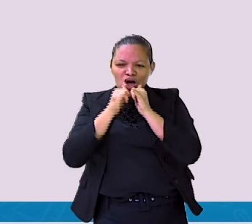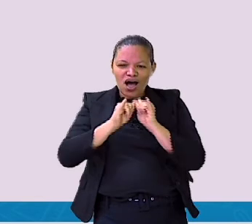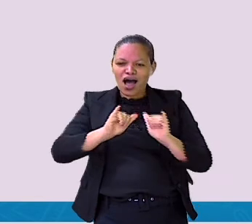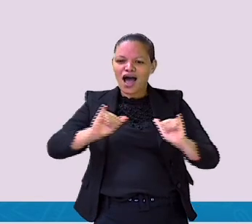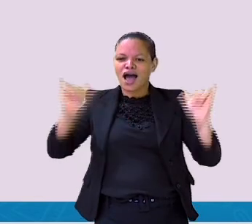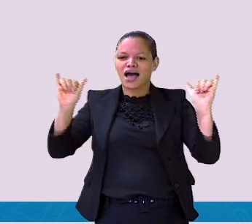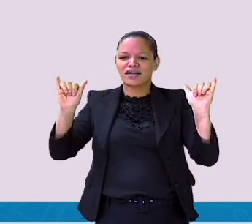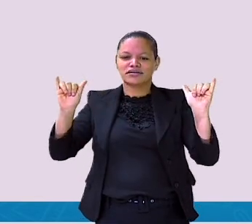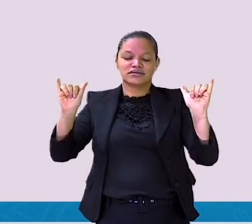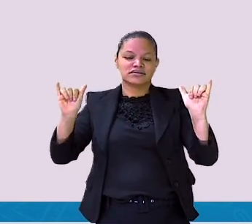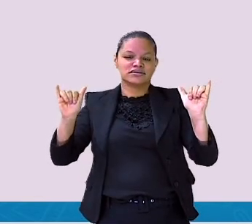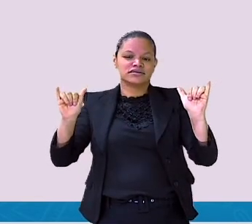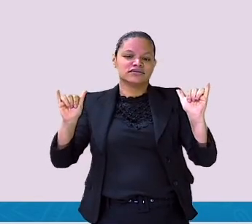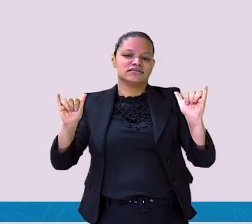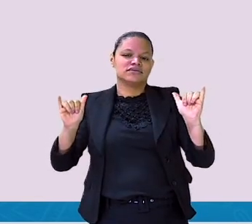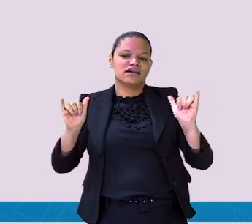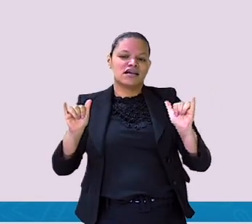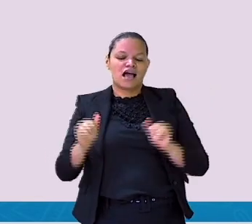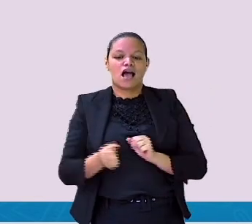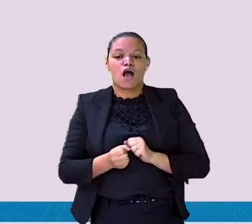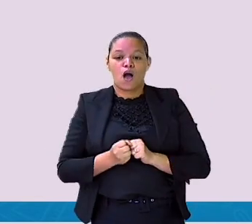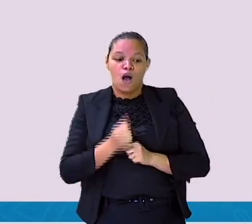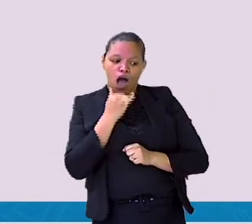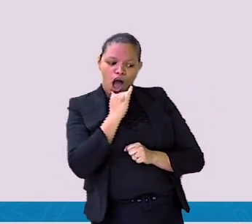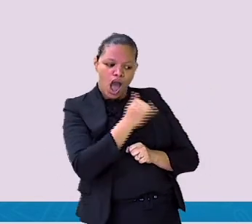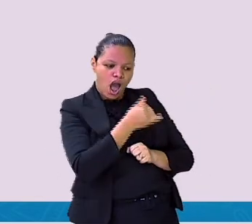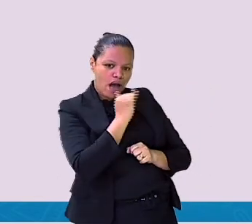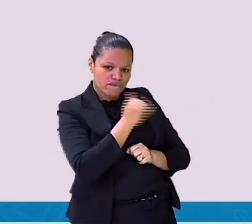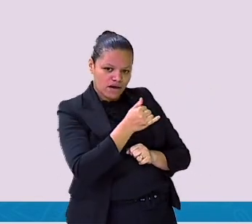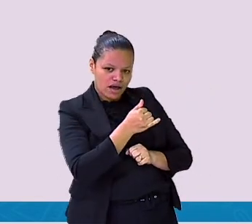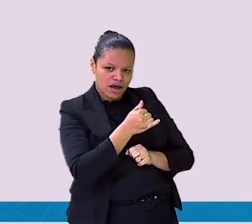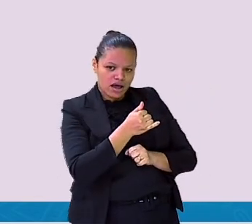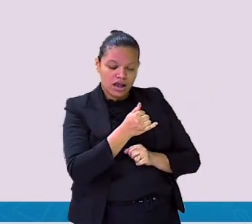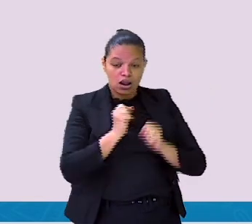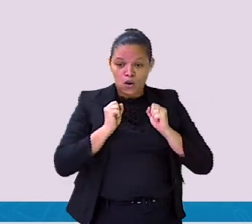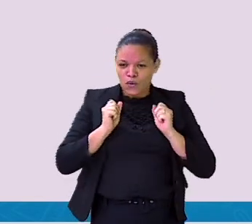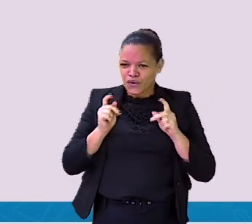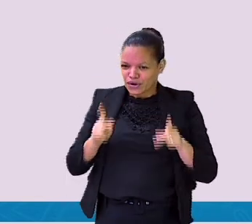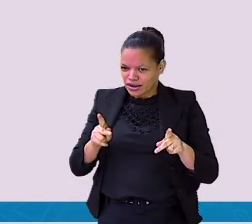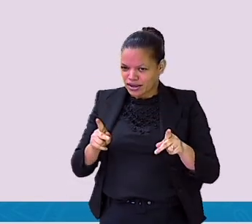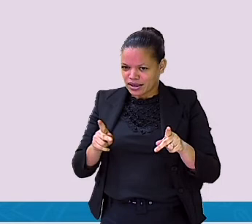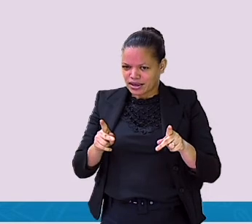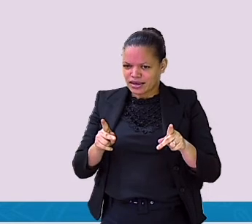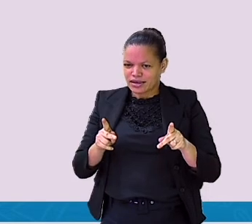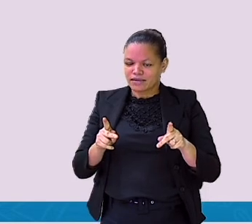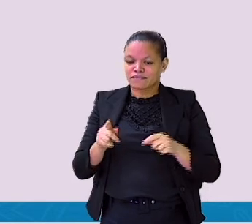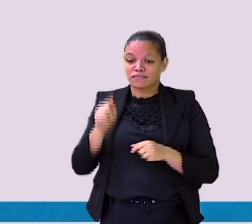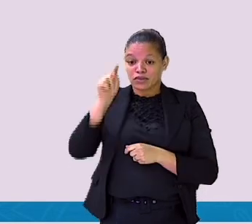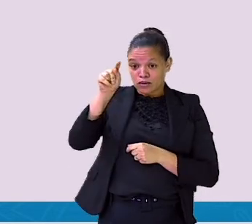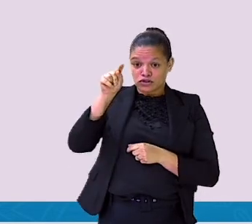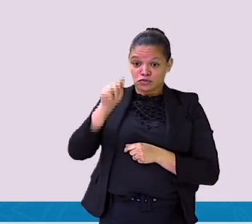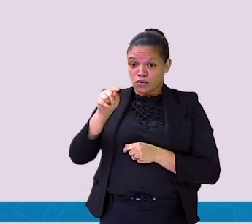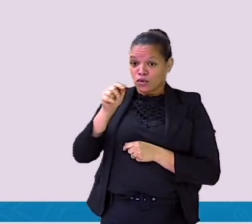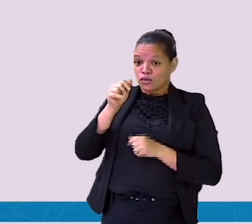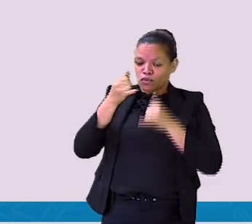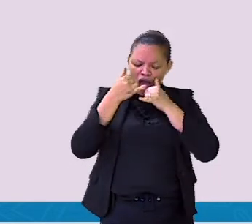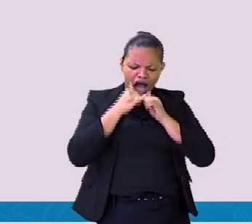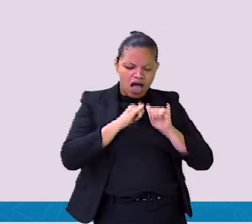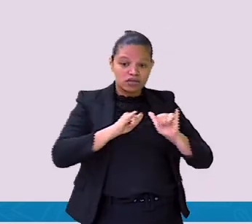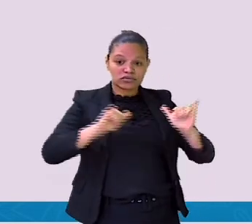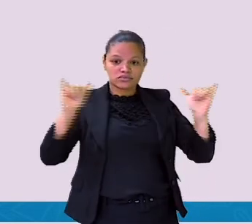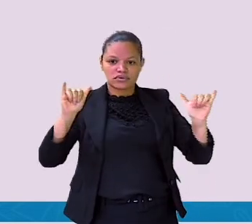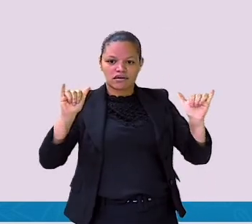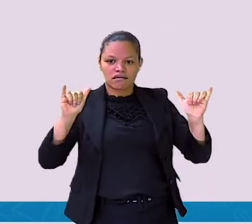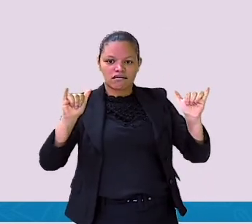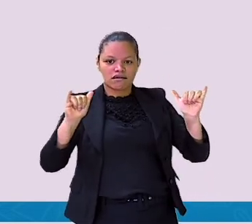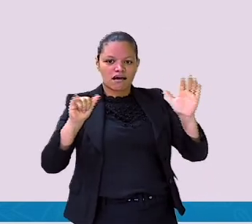a fala de um personagem. 2 pontos vai anunciar a fala. Travessão indica que